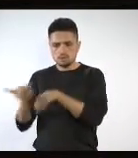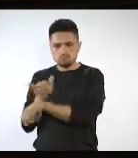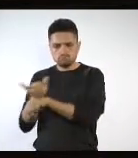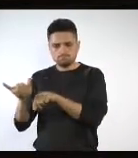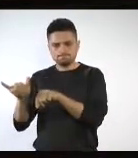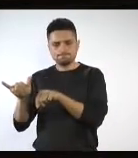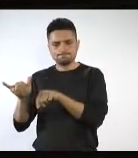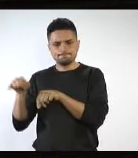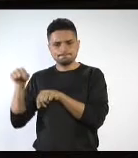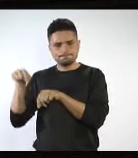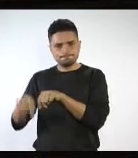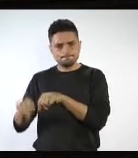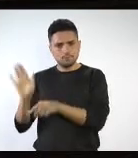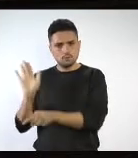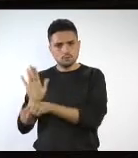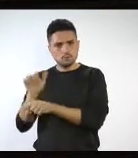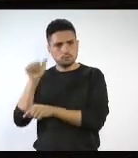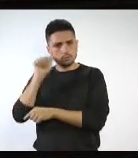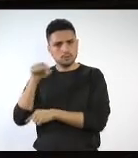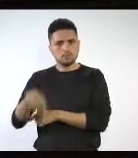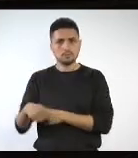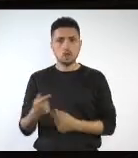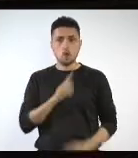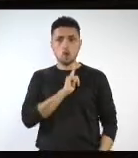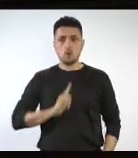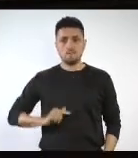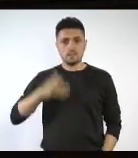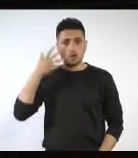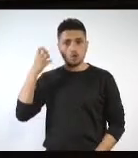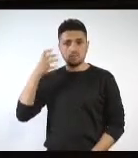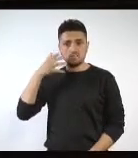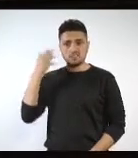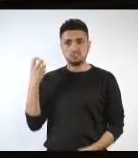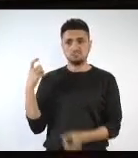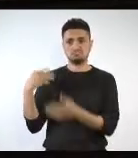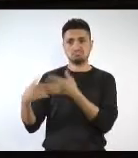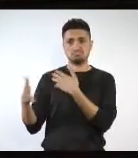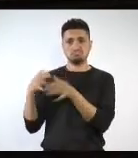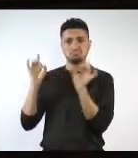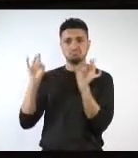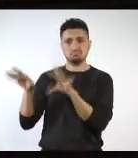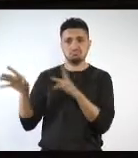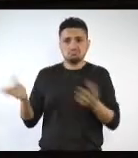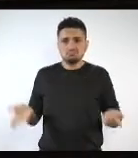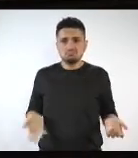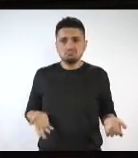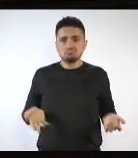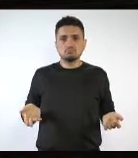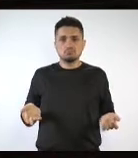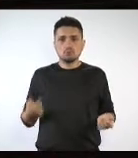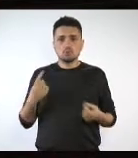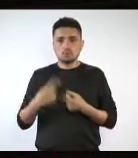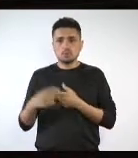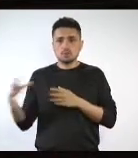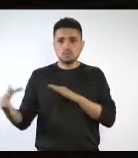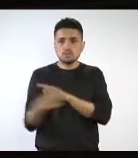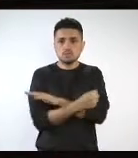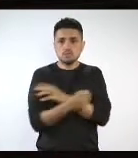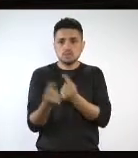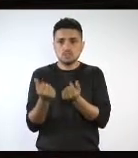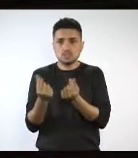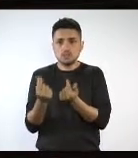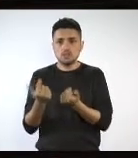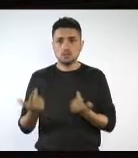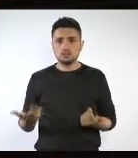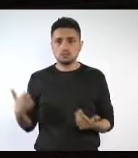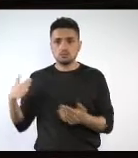rombo dado pelo governador Witzel nos cofres públicos com relação à política de mulheres. E não